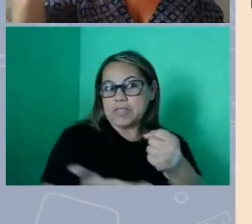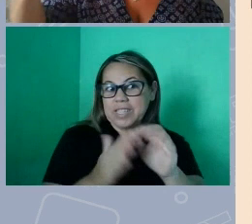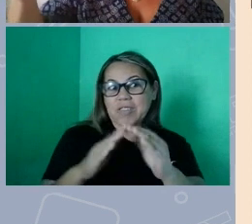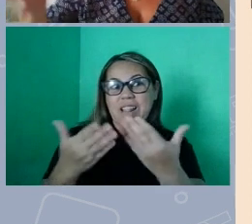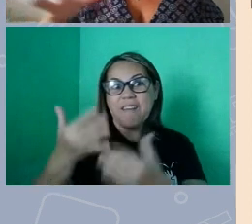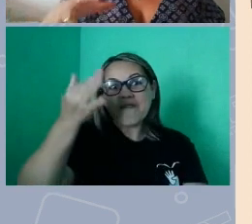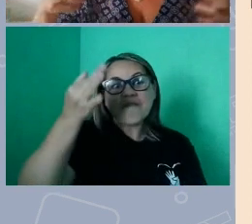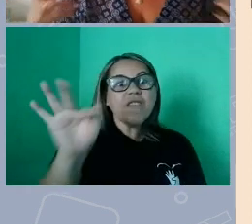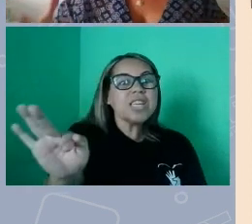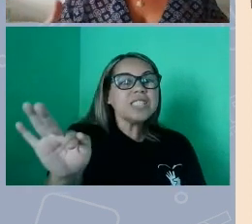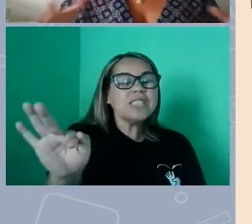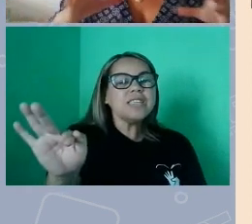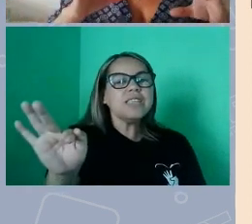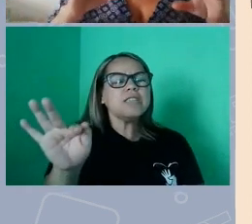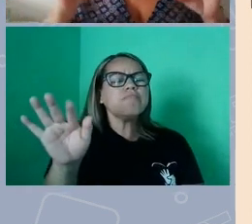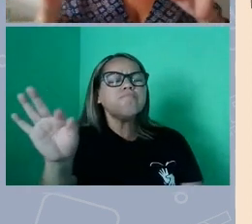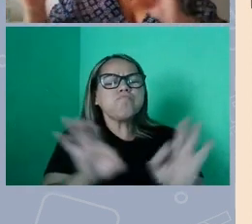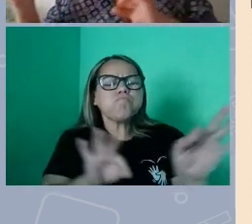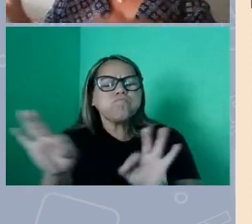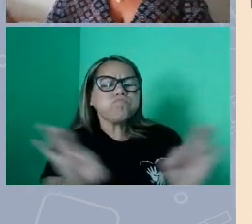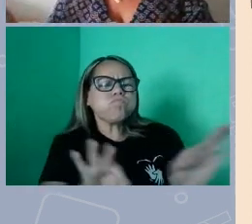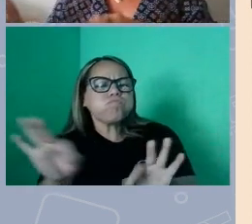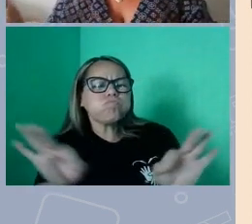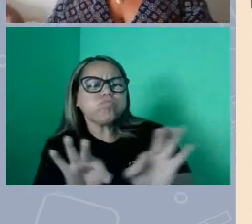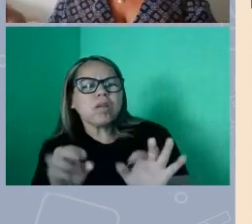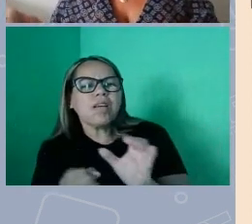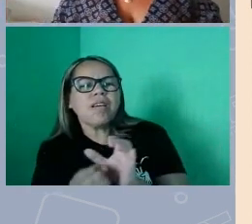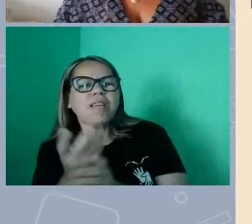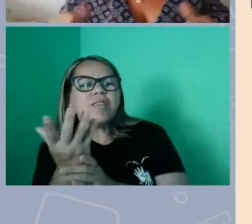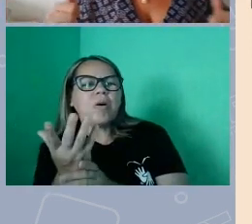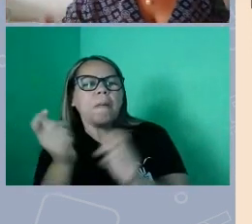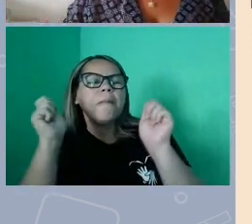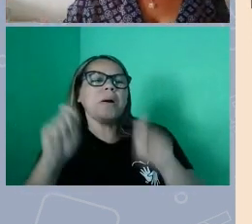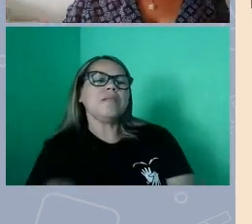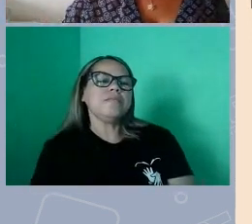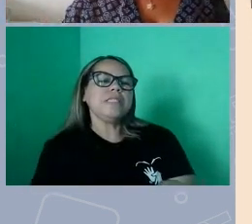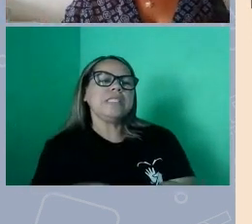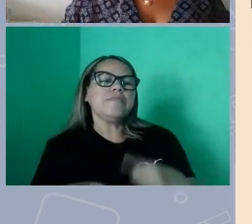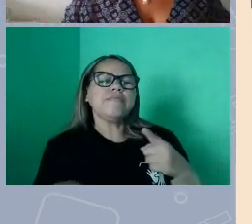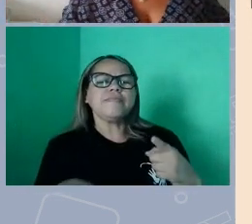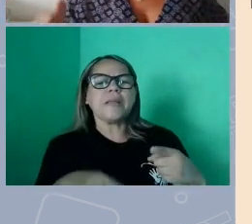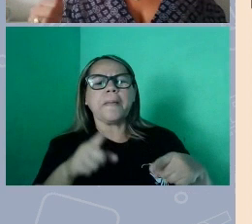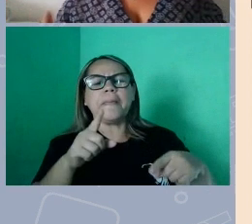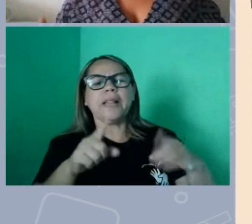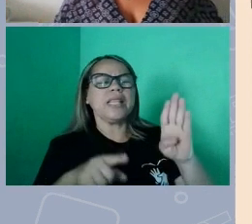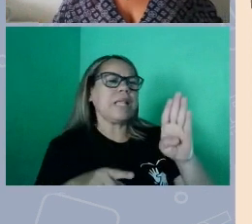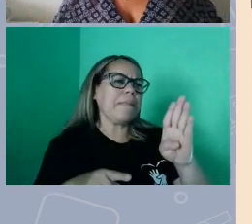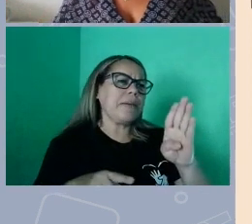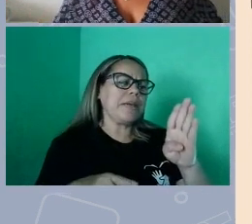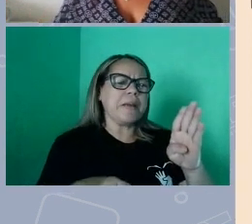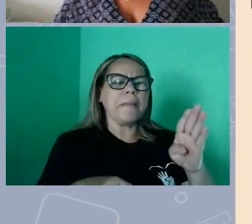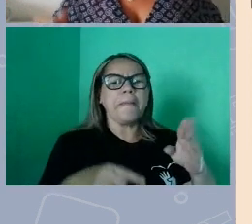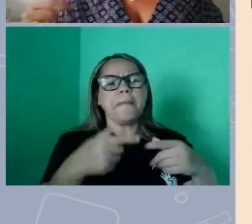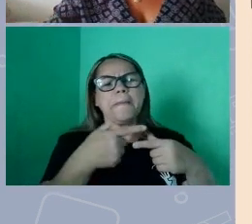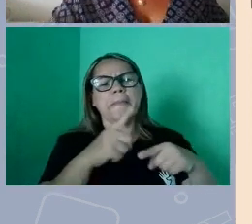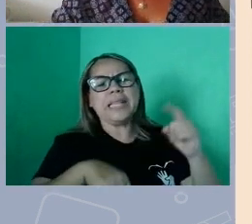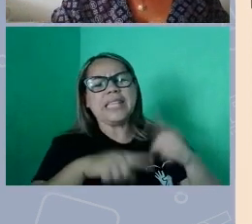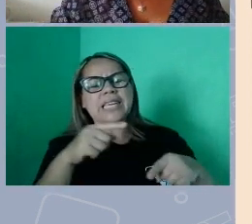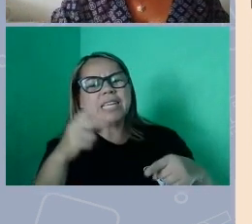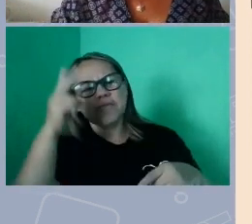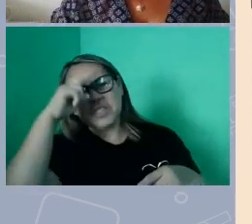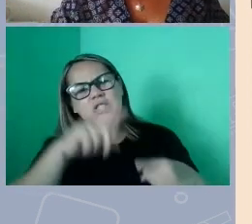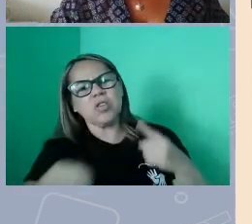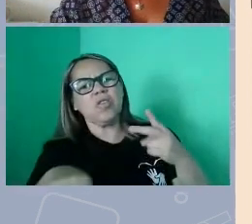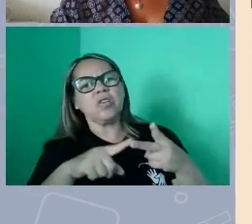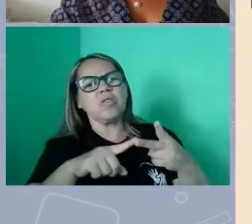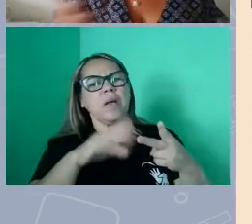que elaborou o possibilismo materialismo histórico e marxismo gente também não